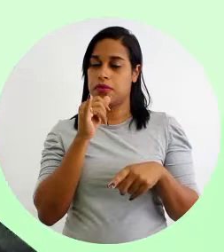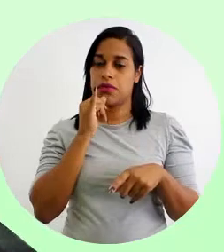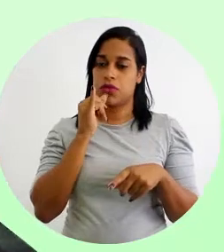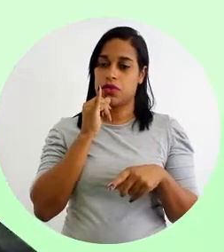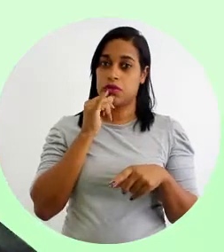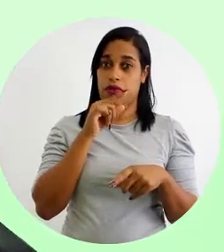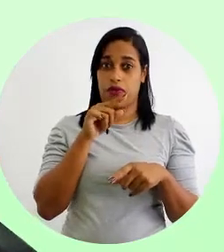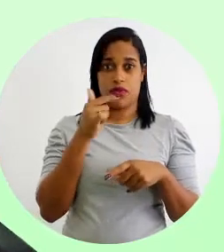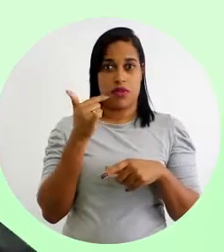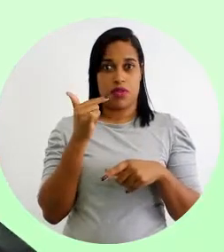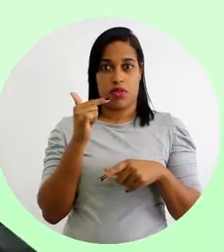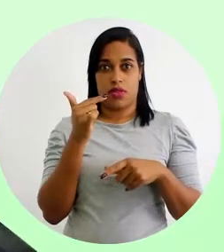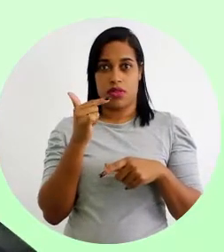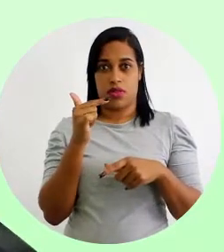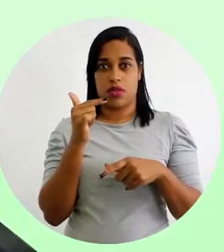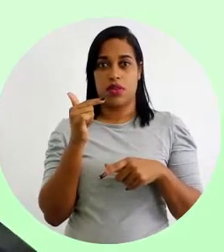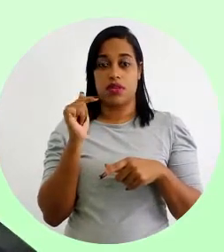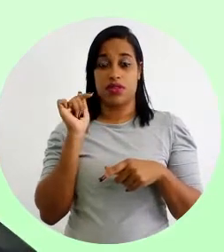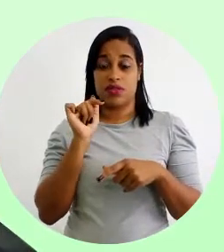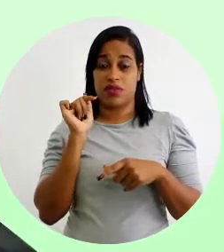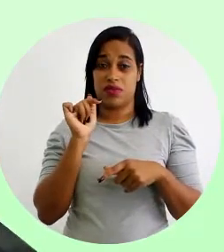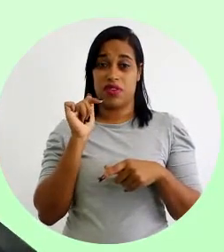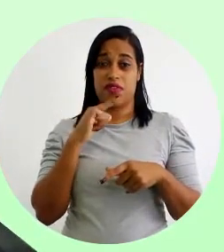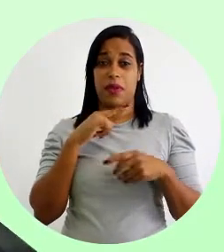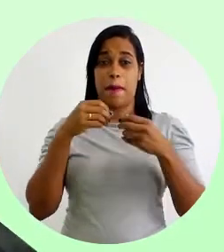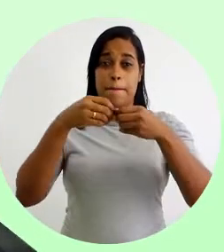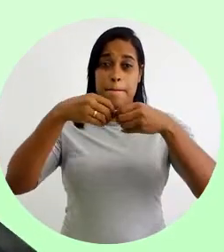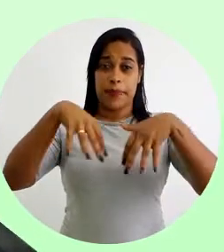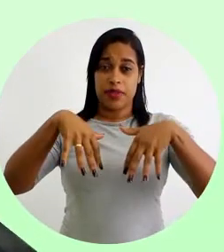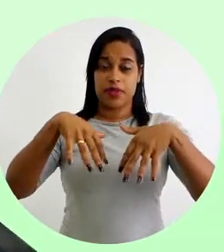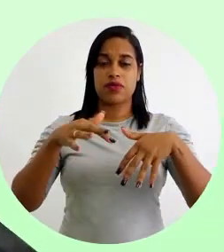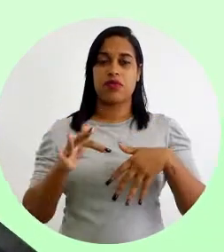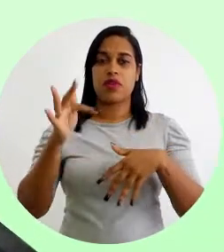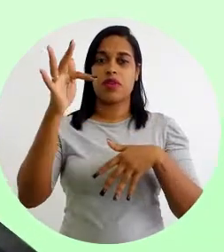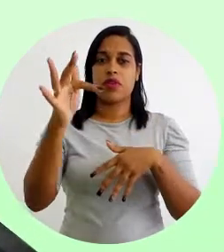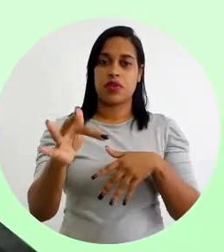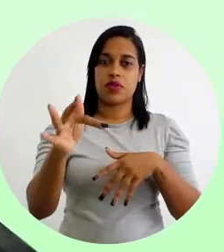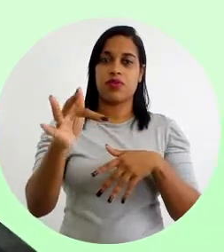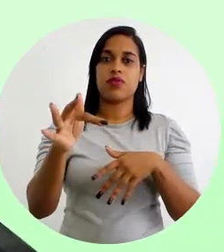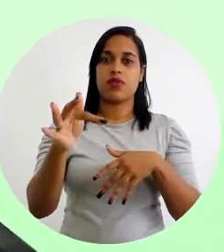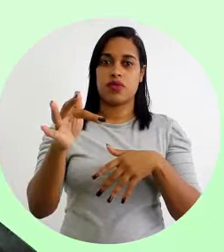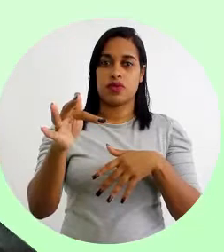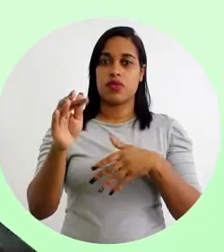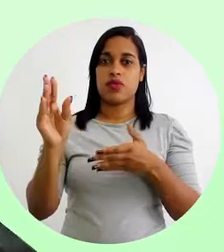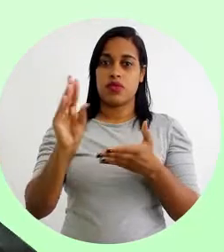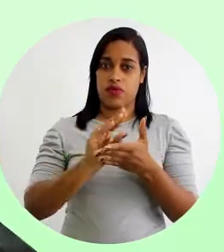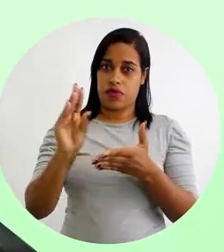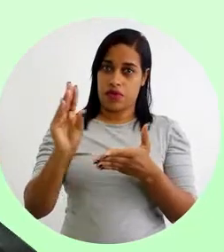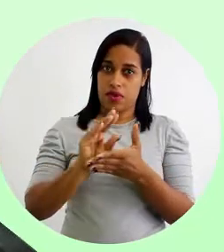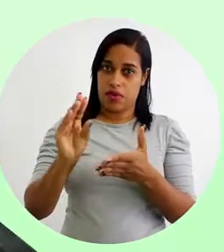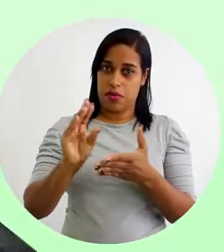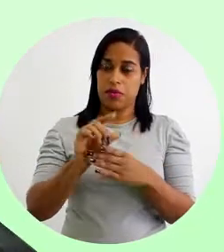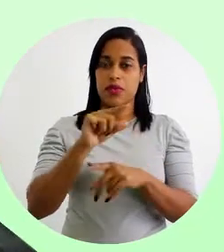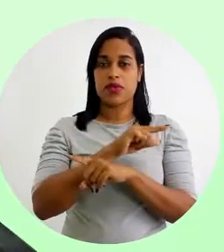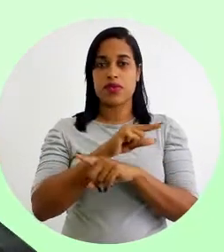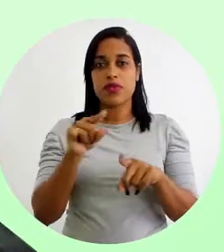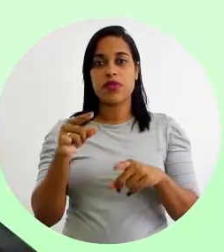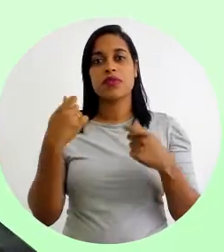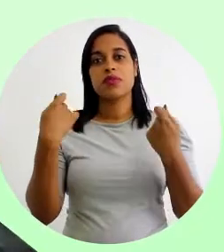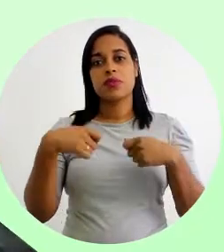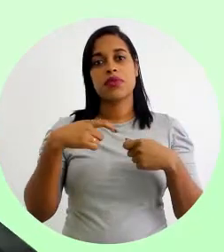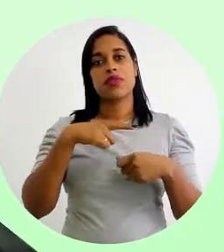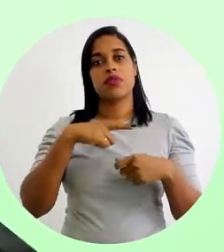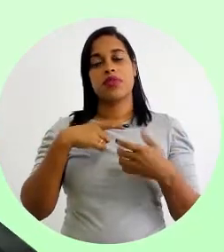caso você não preste conta, isso aí vai prejudicar os futuros repasses que